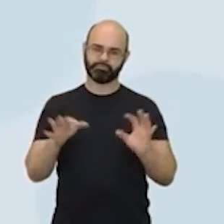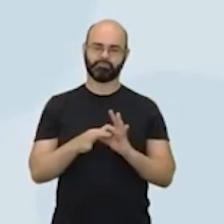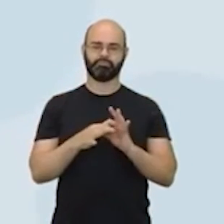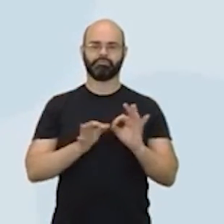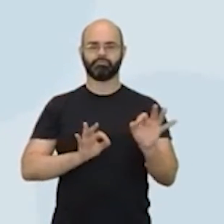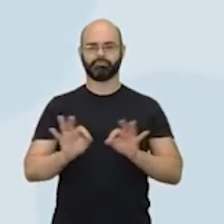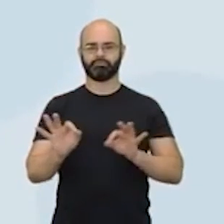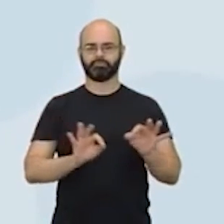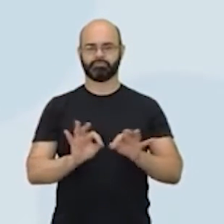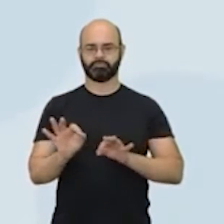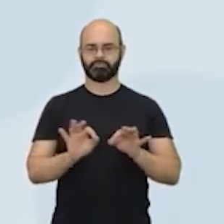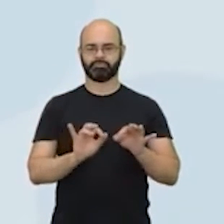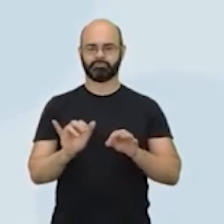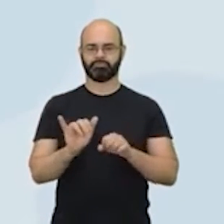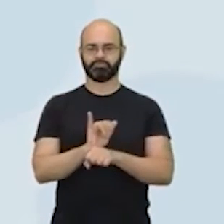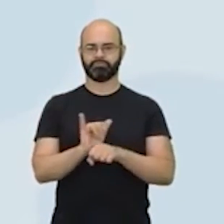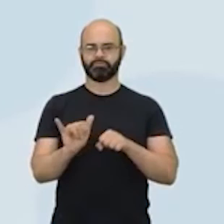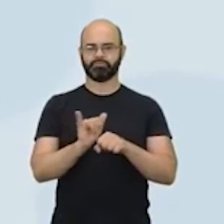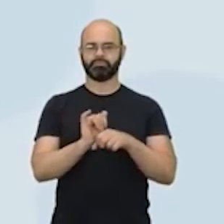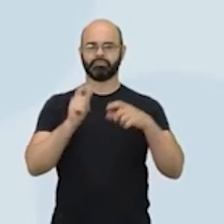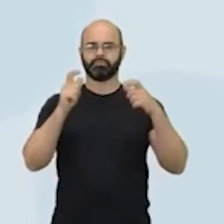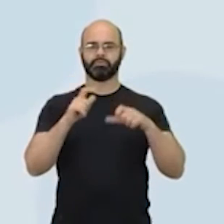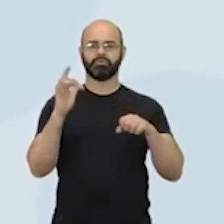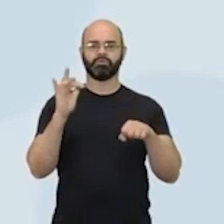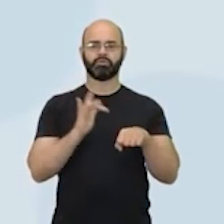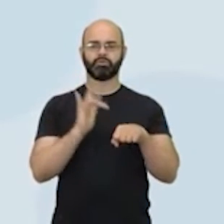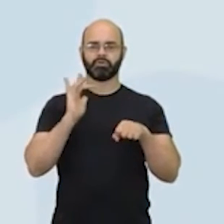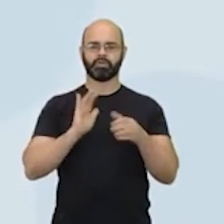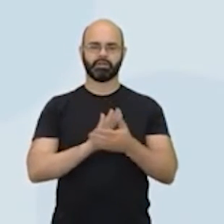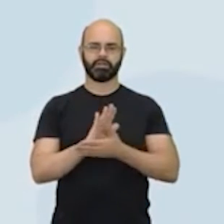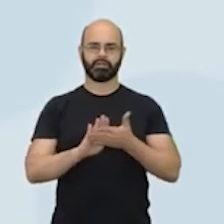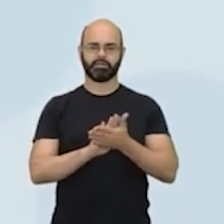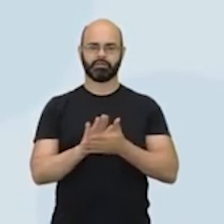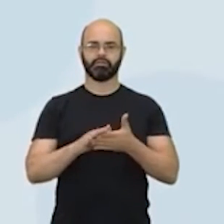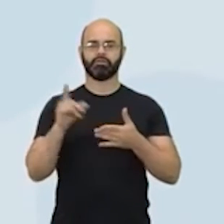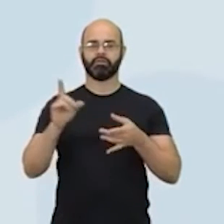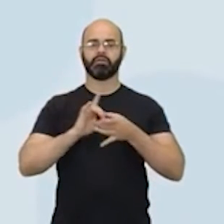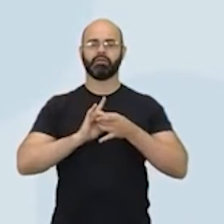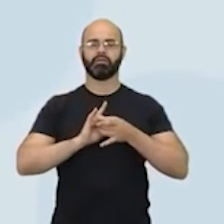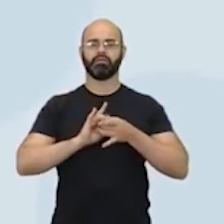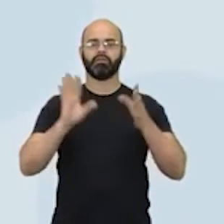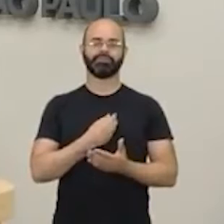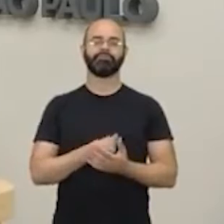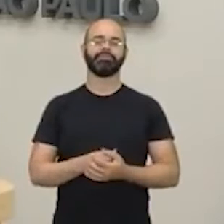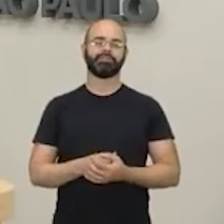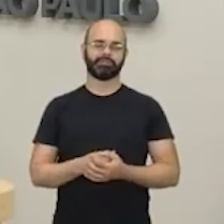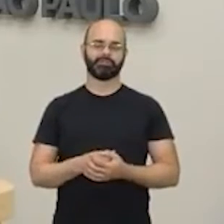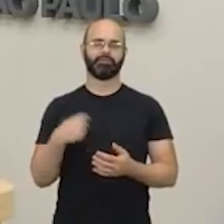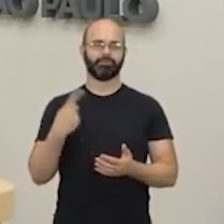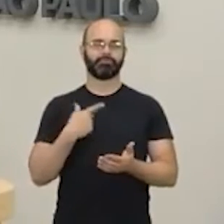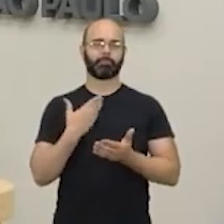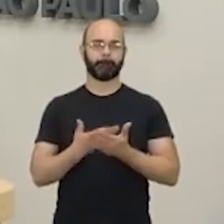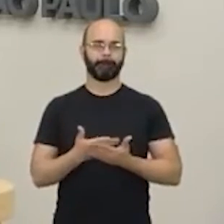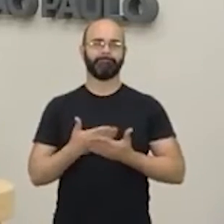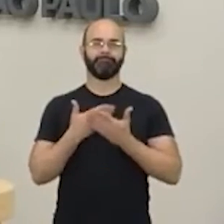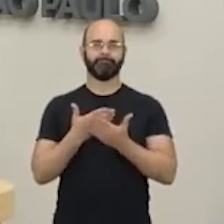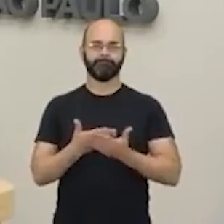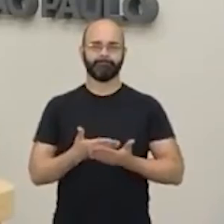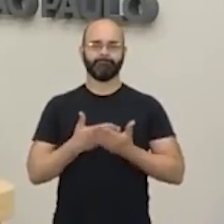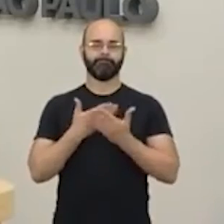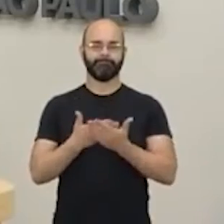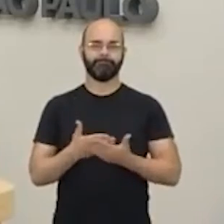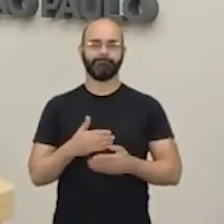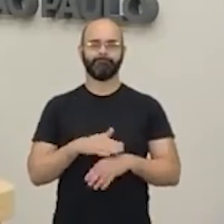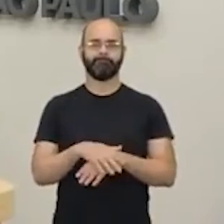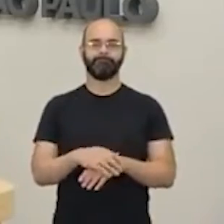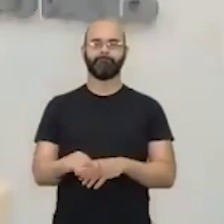num monobloco intocável, capaz de fazê-la independente e feliz. E a gente vê, né, uma palma da mão